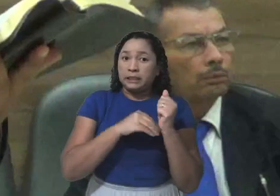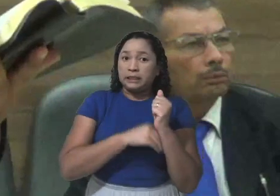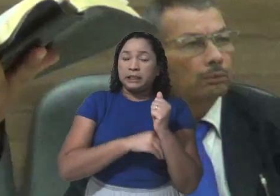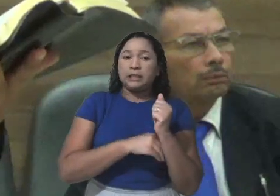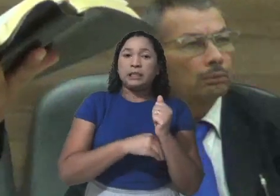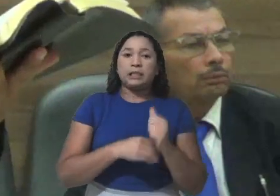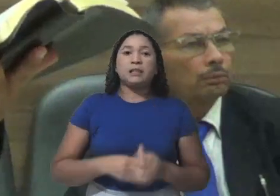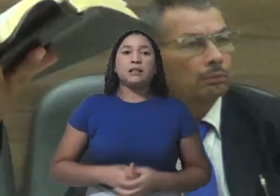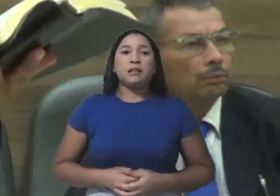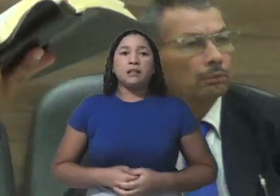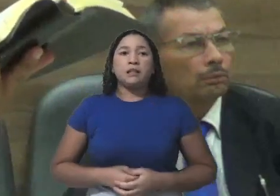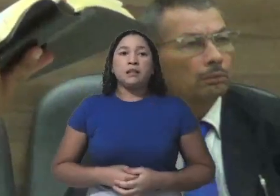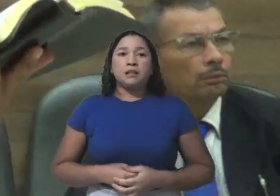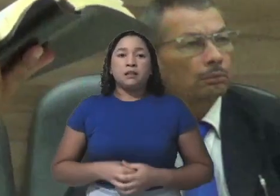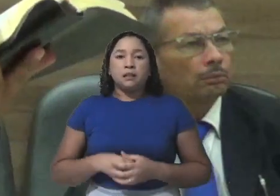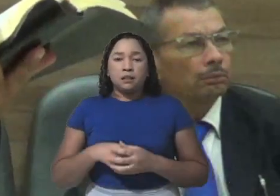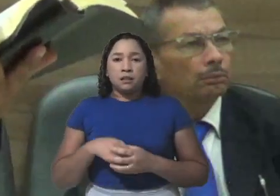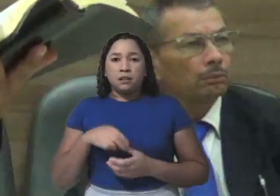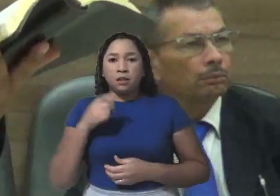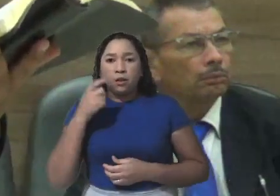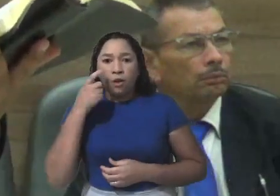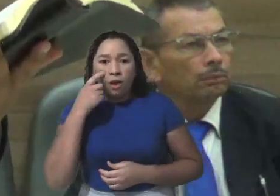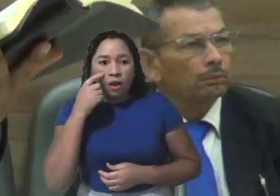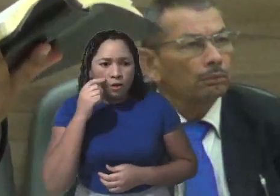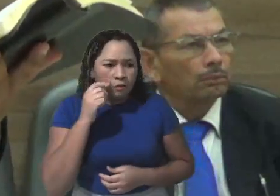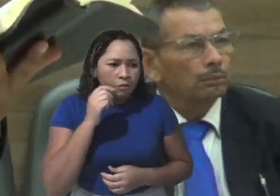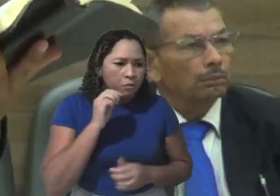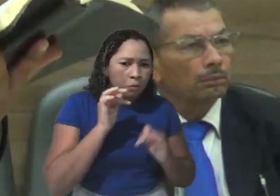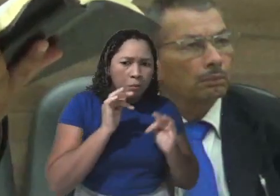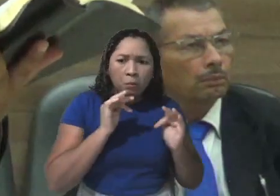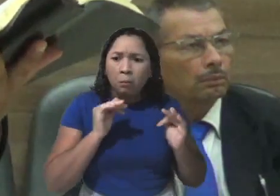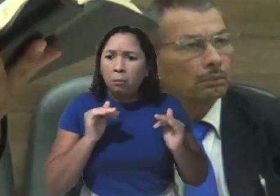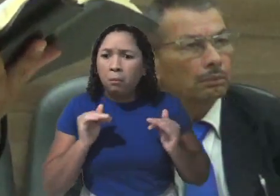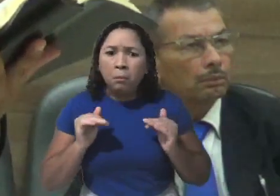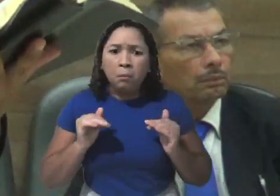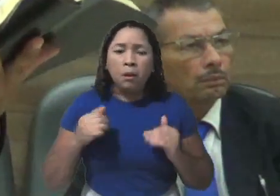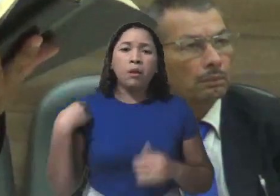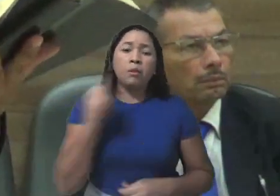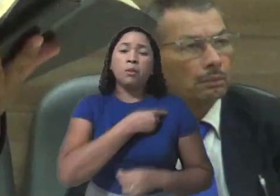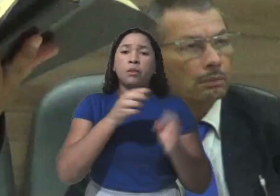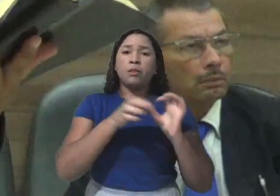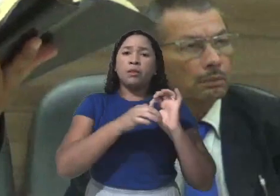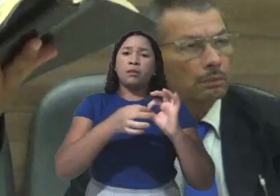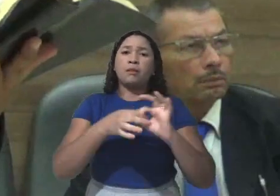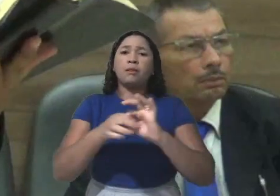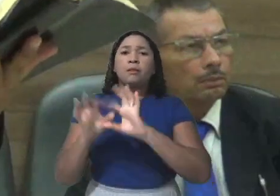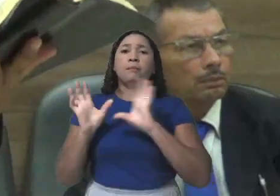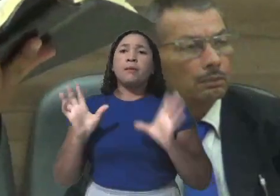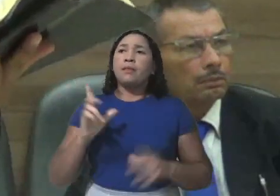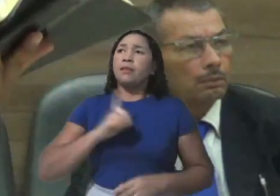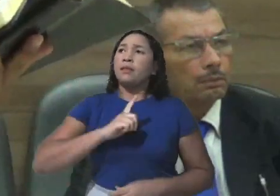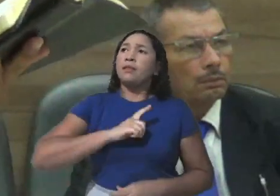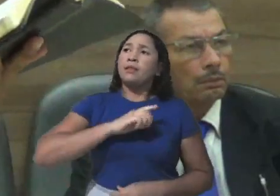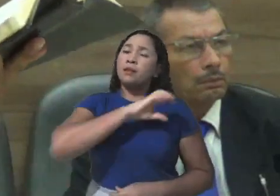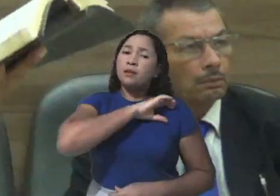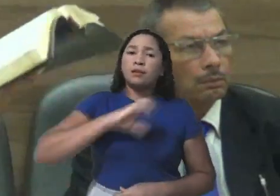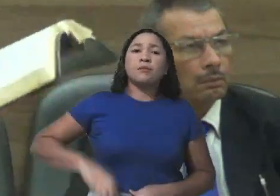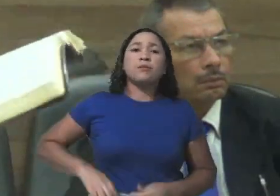a espiar a nossa liberdade que temos em Cristo Jesus, para nos porem em